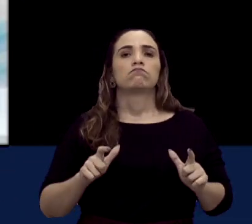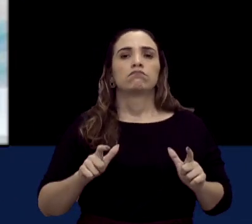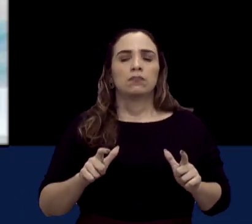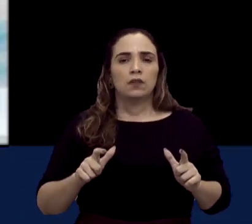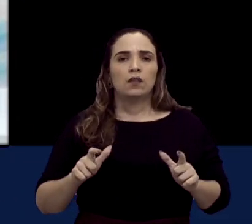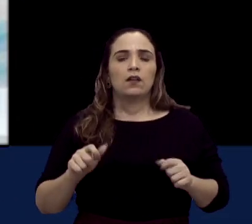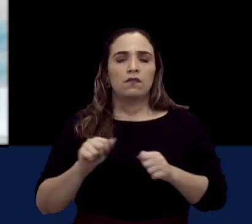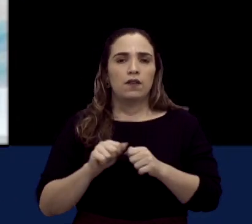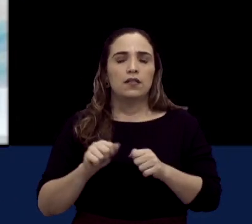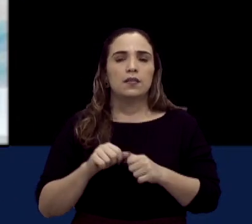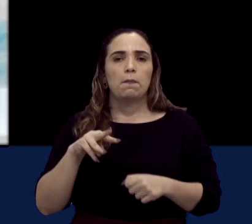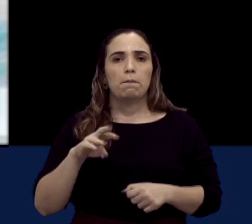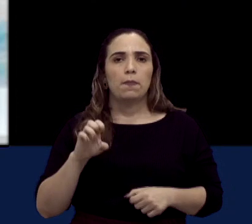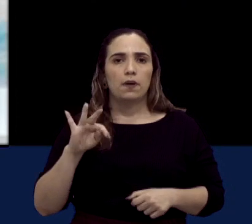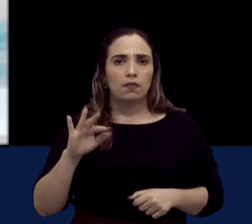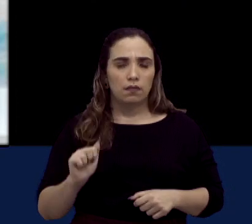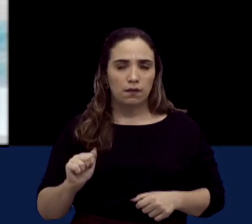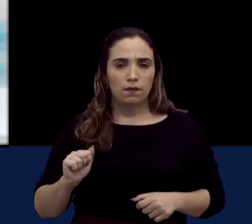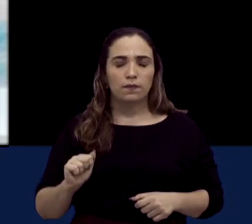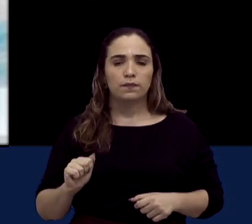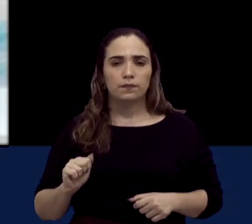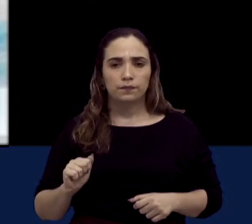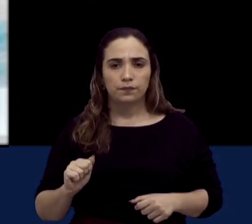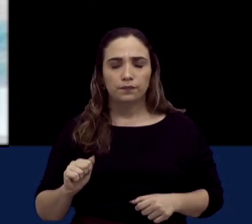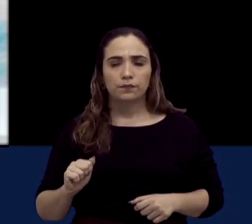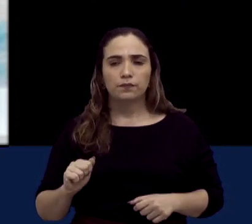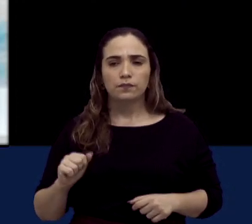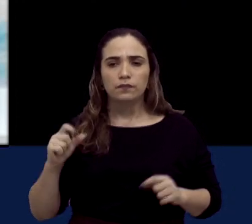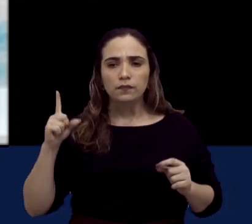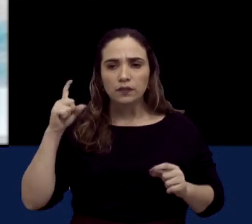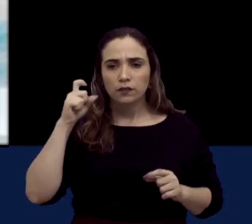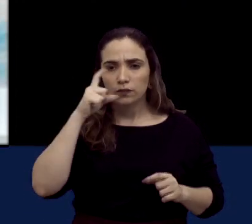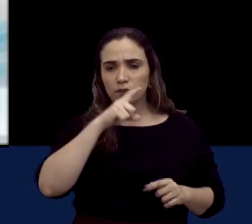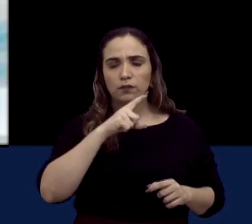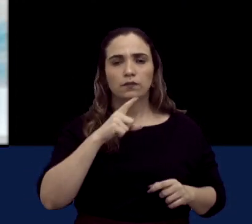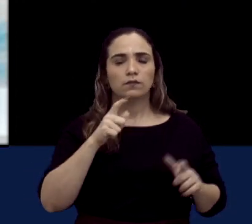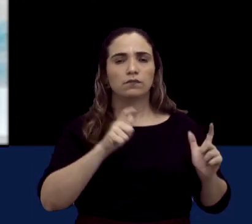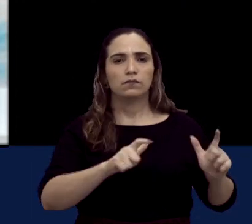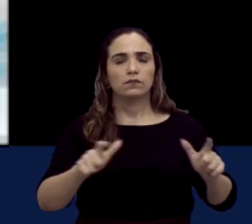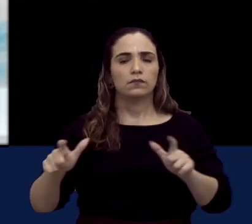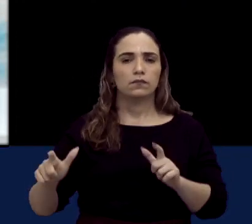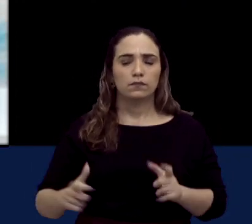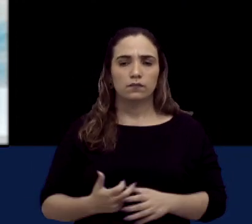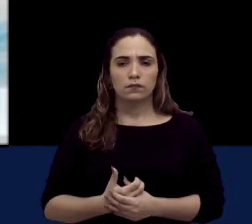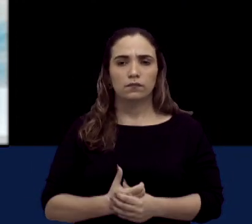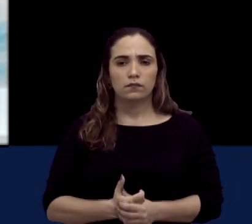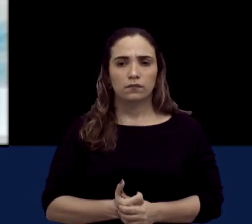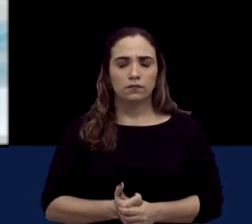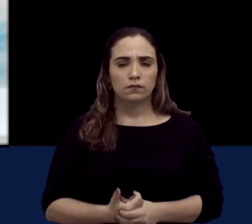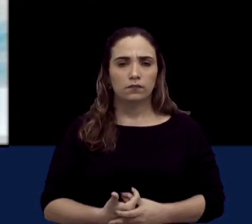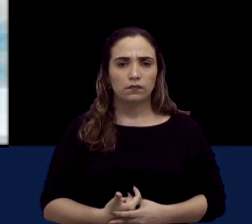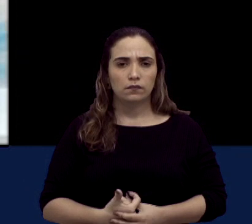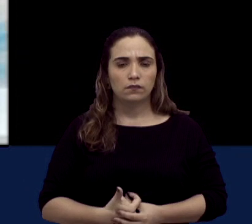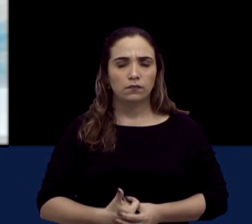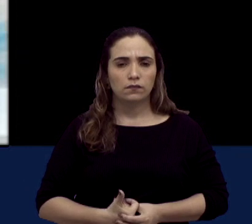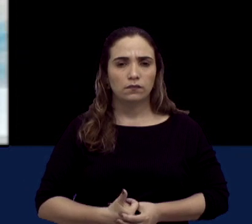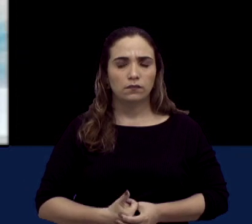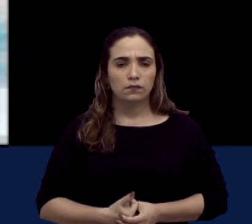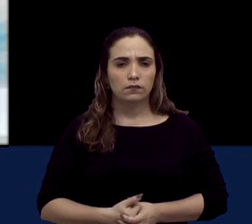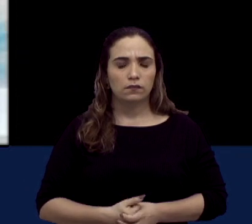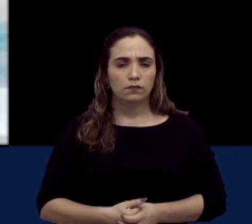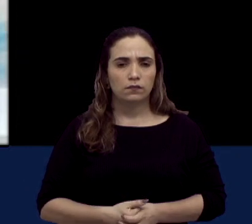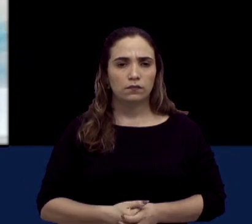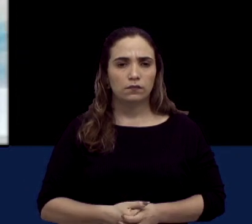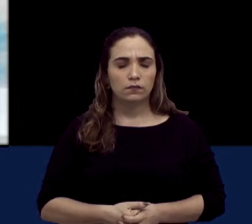gente tenta enxergar as dificuldades do território. E aqui a gente faz análise